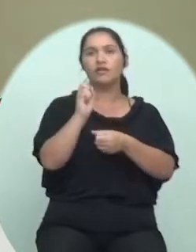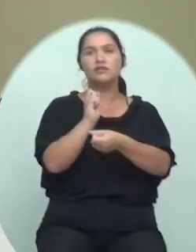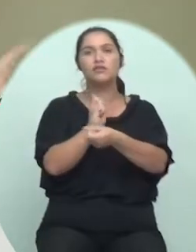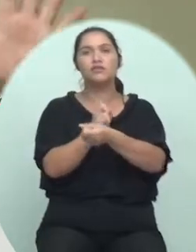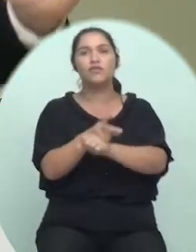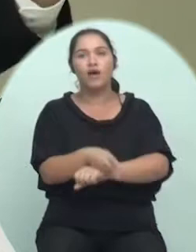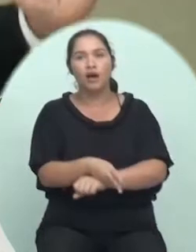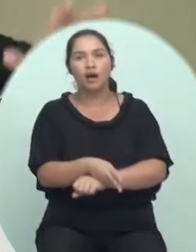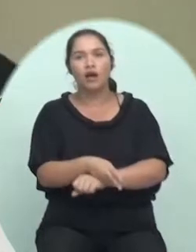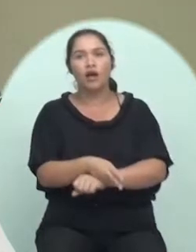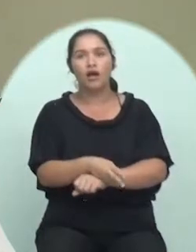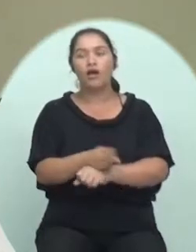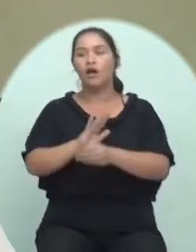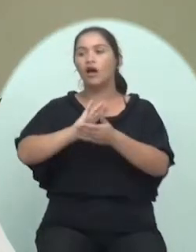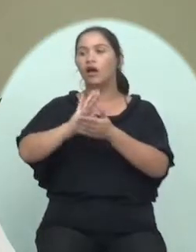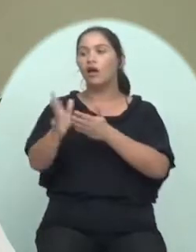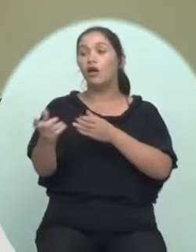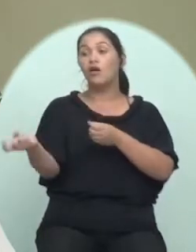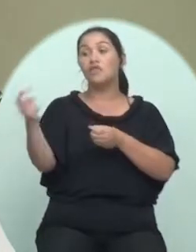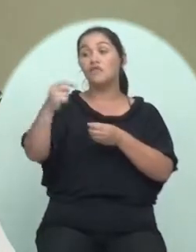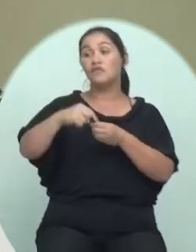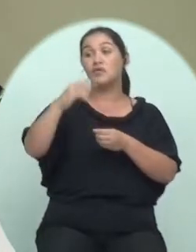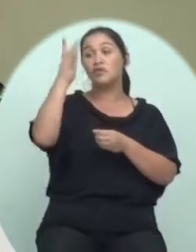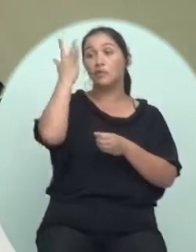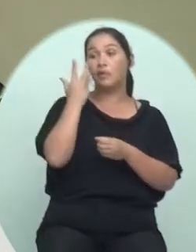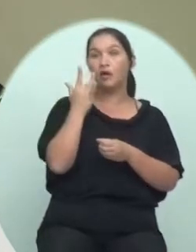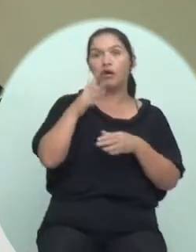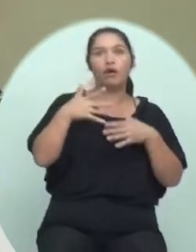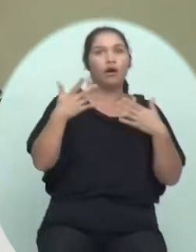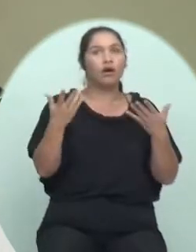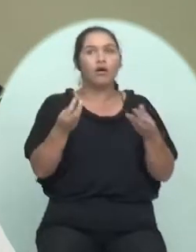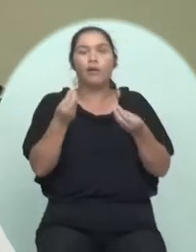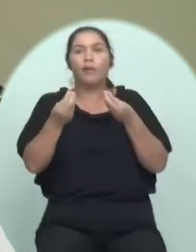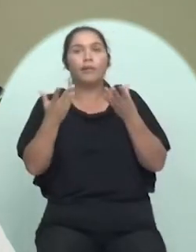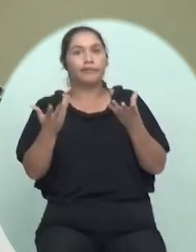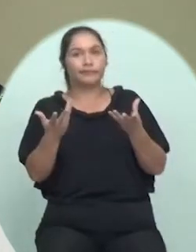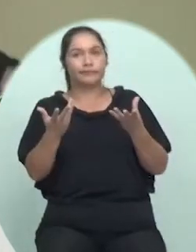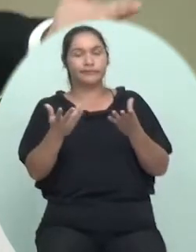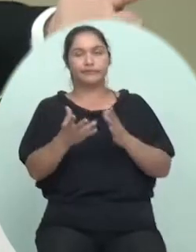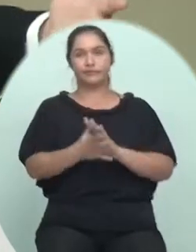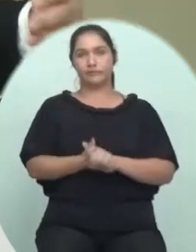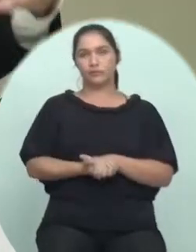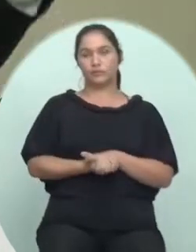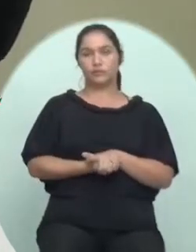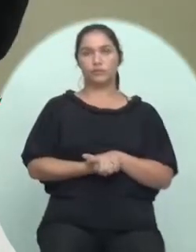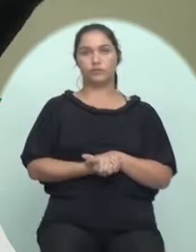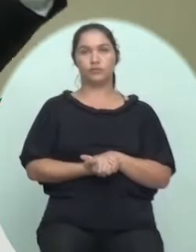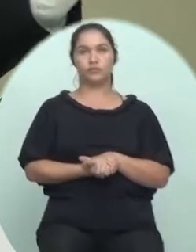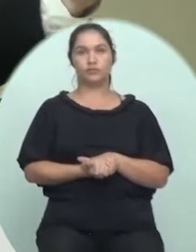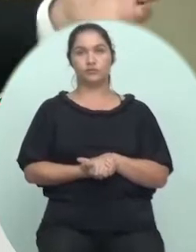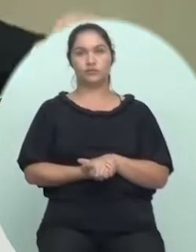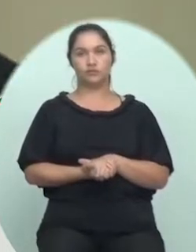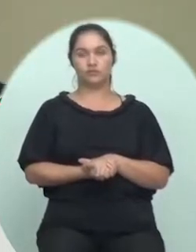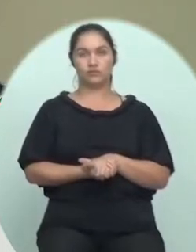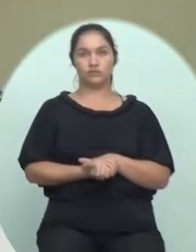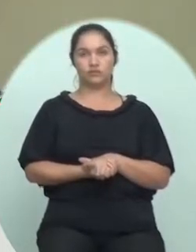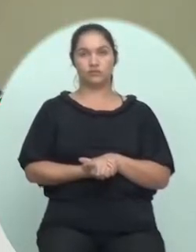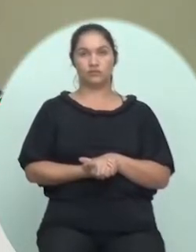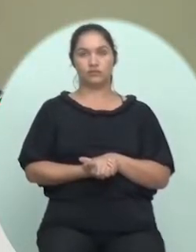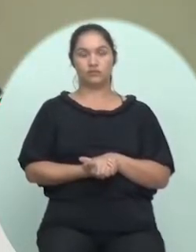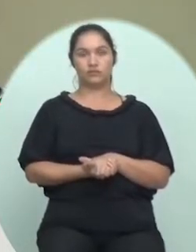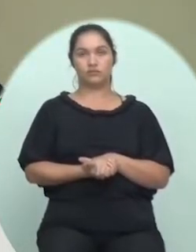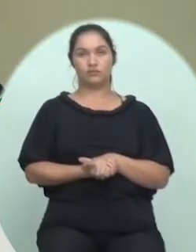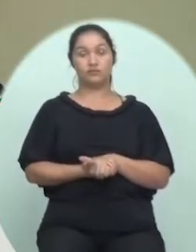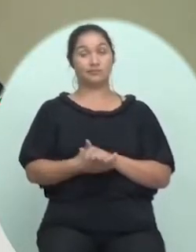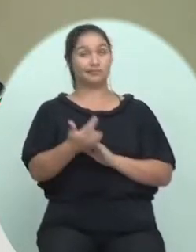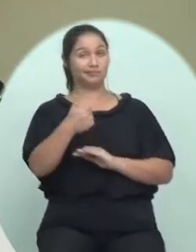porque não tem mais consulta, não dá mais para fazer a consulta, não dá para fazer a vacina. Até isso, fila até para vacina.